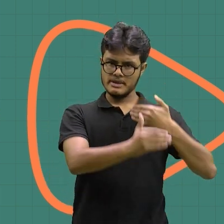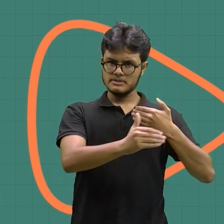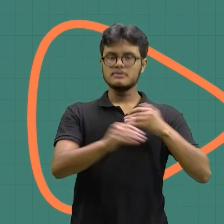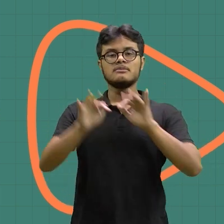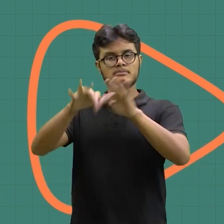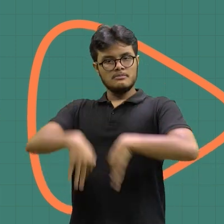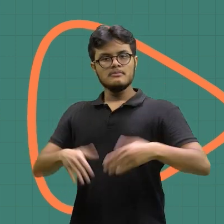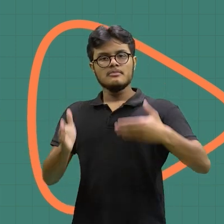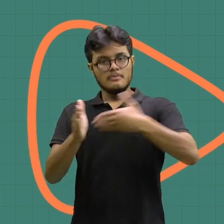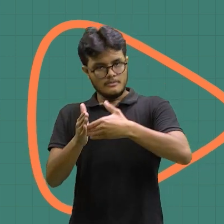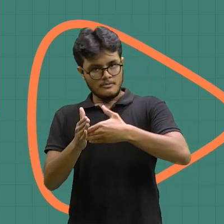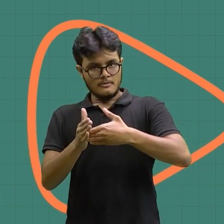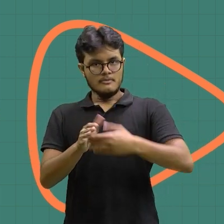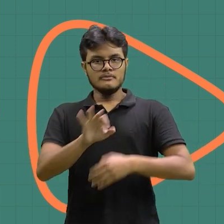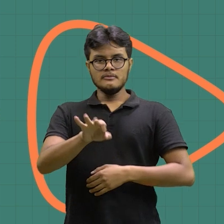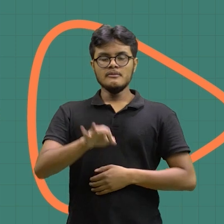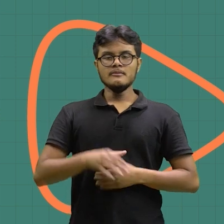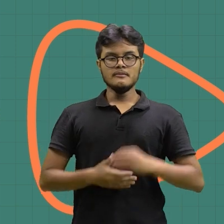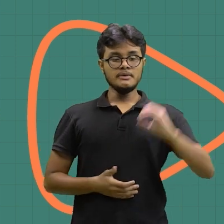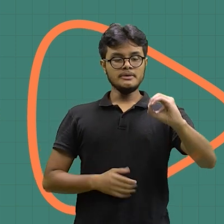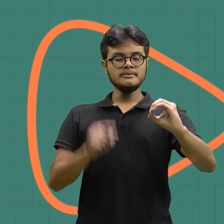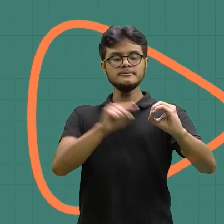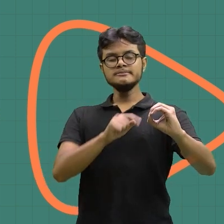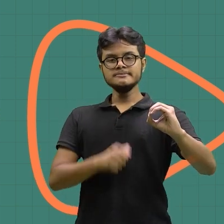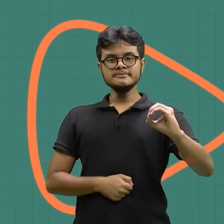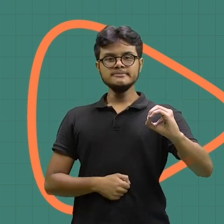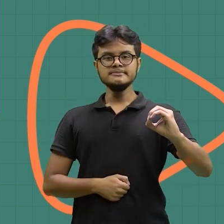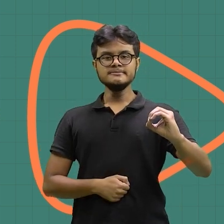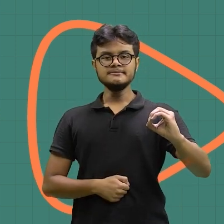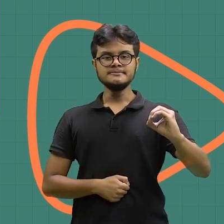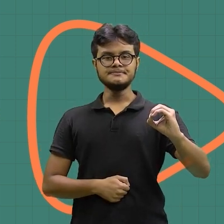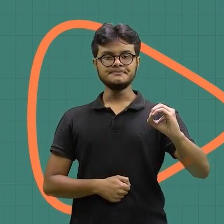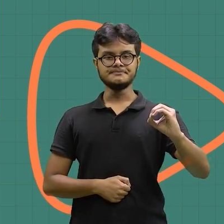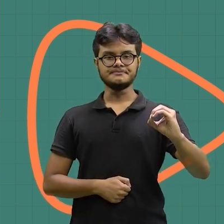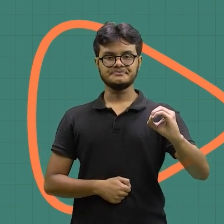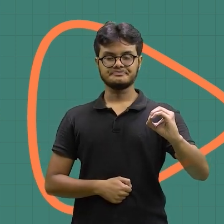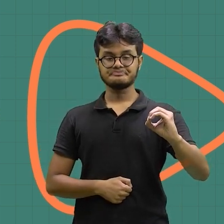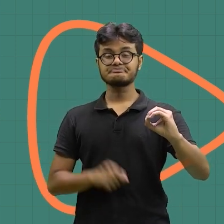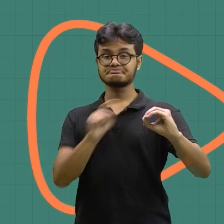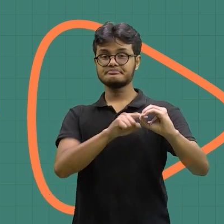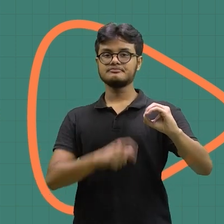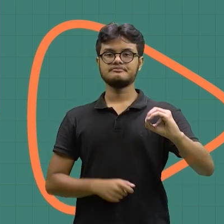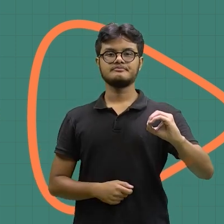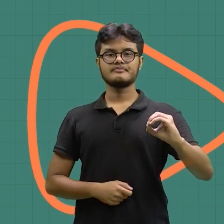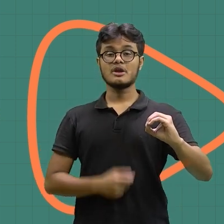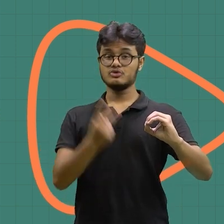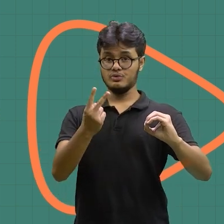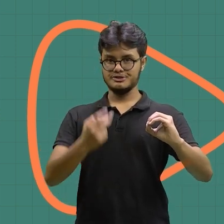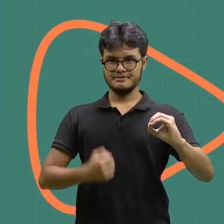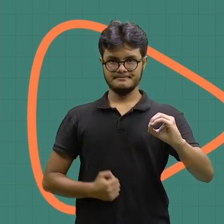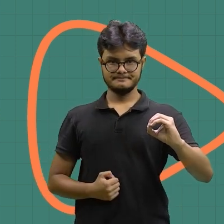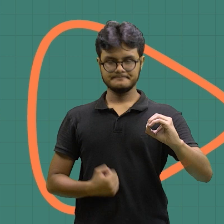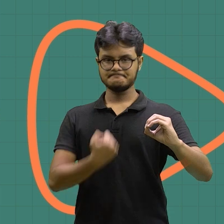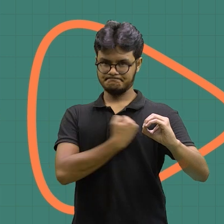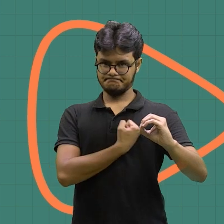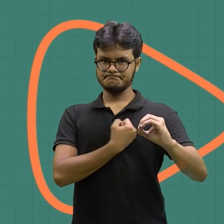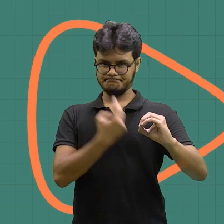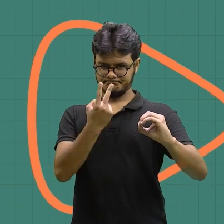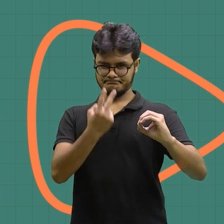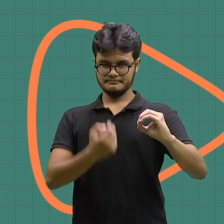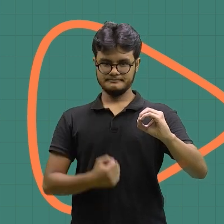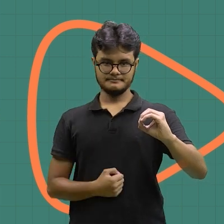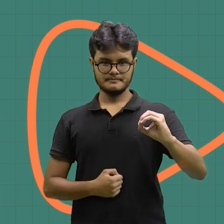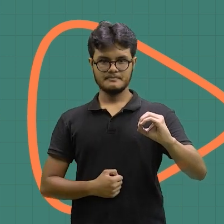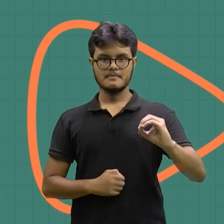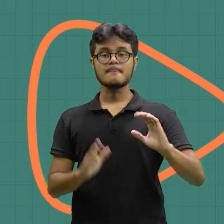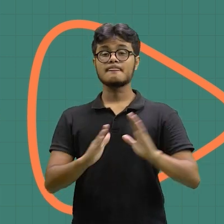o meu corpo X iniciou. A minha carga final ele deu no problema, foi igual a 2 Coulomb. Eu quero descobrir